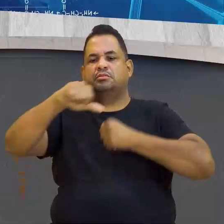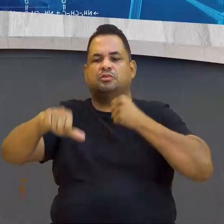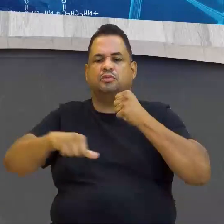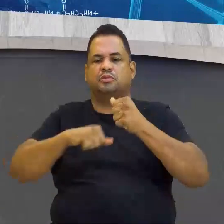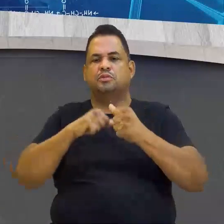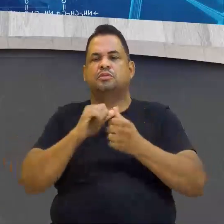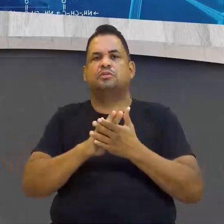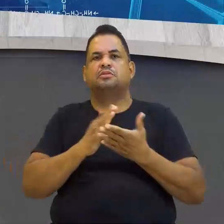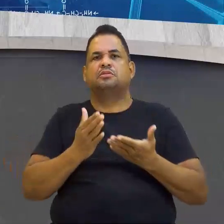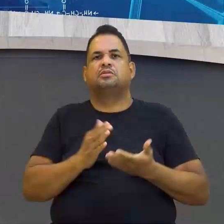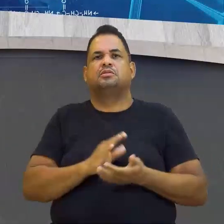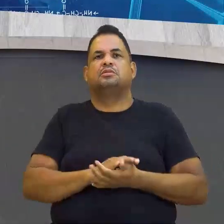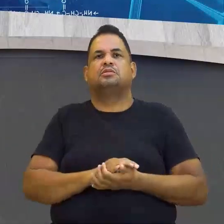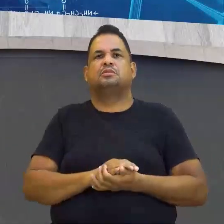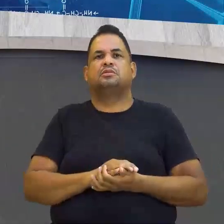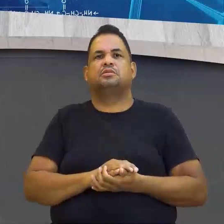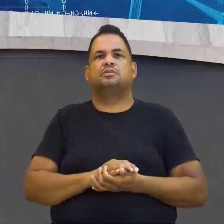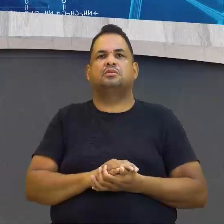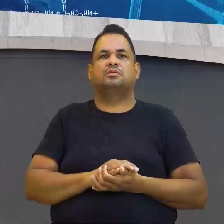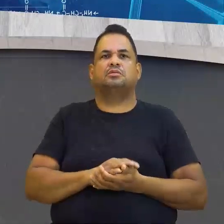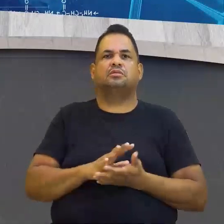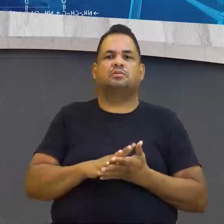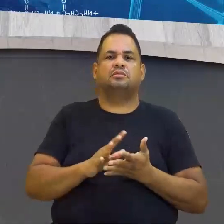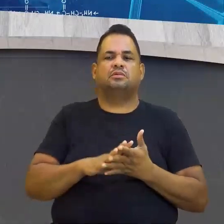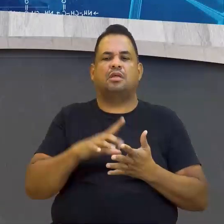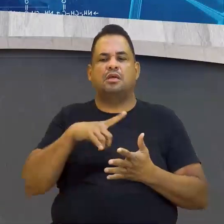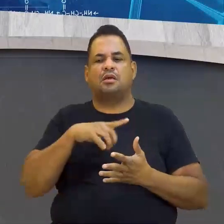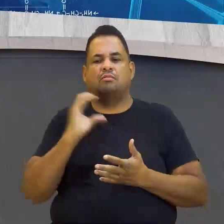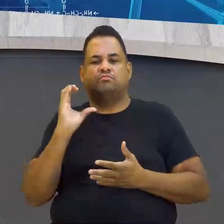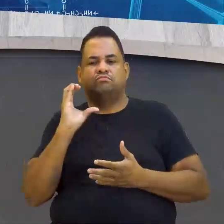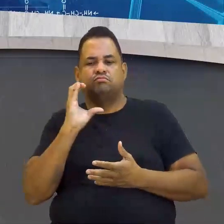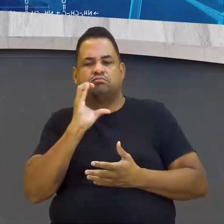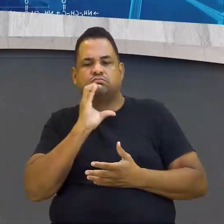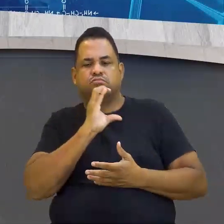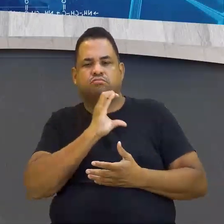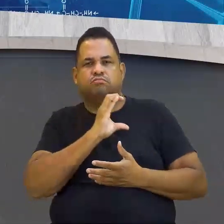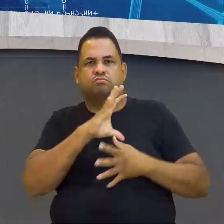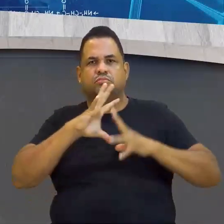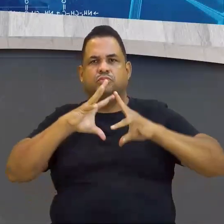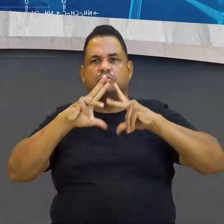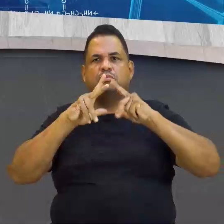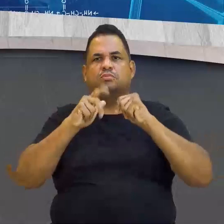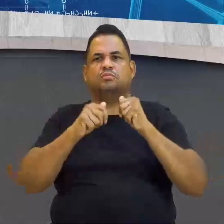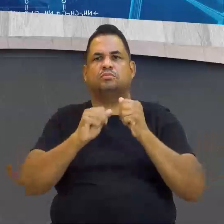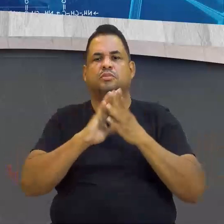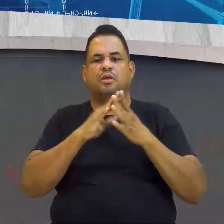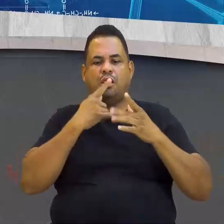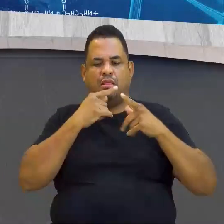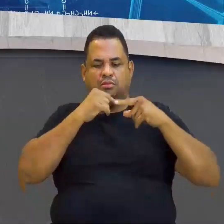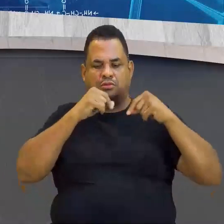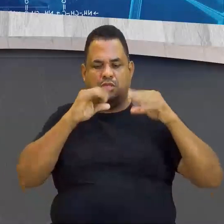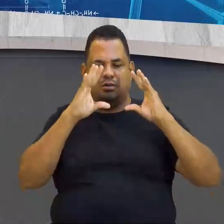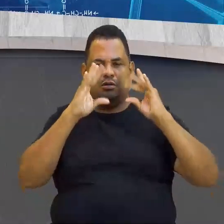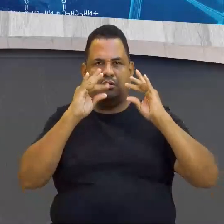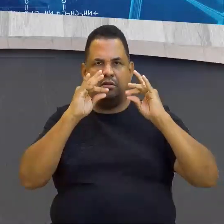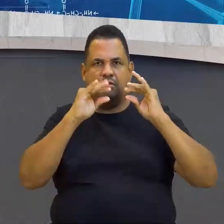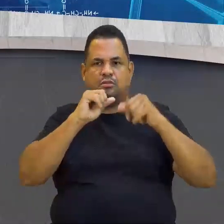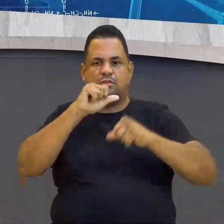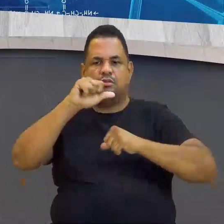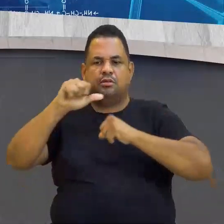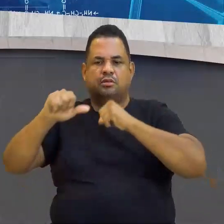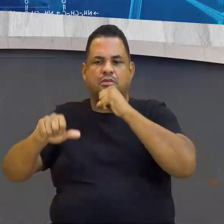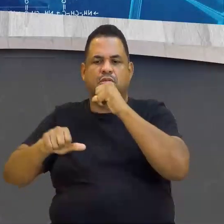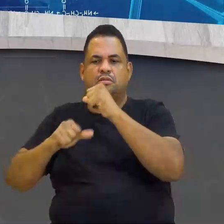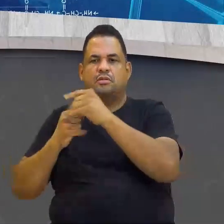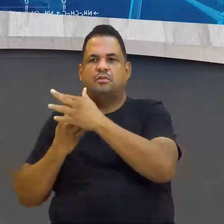fase. Ele vai ficar ali absorvendo calor até que todo o nosso sal líquido passe para a